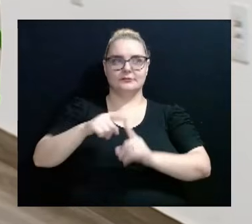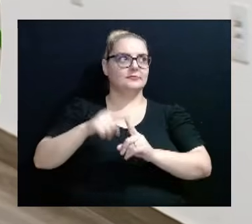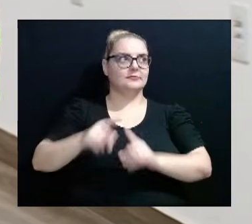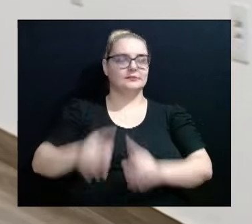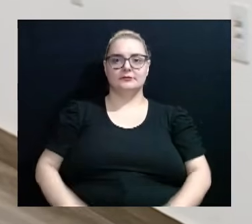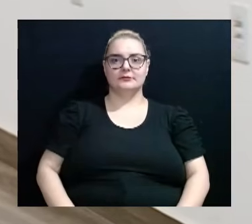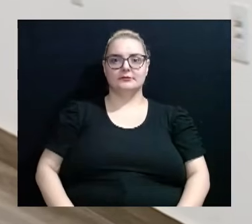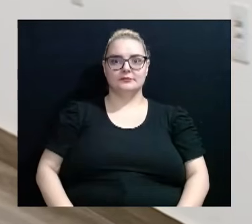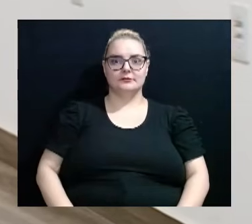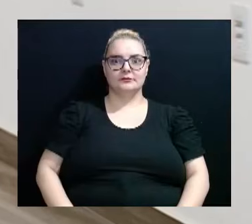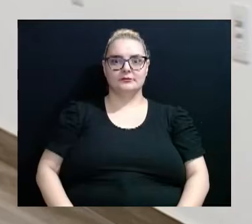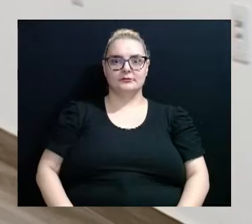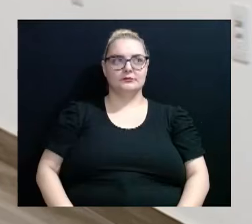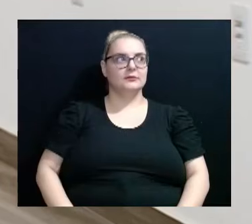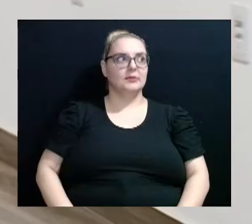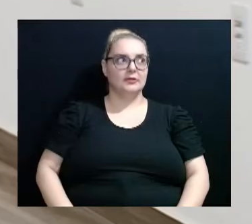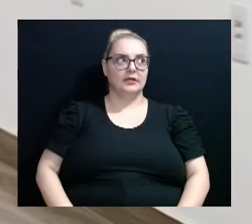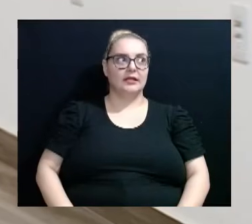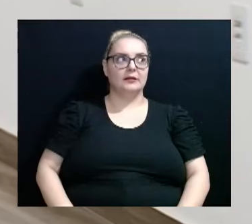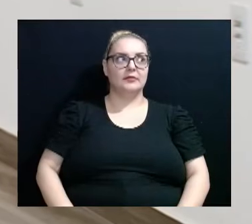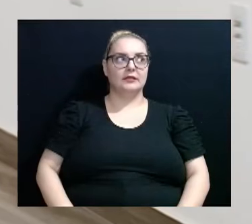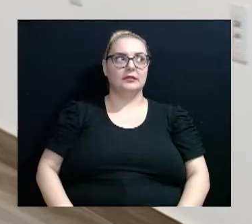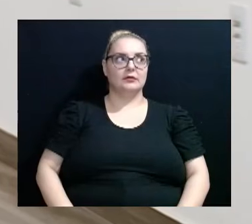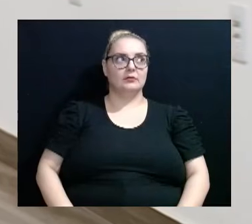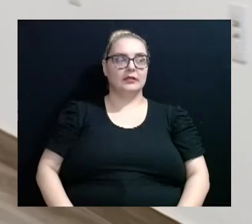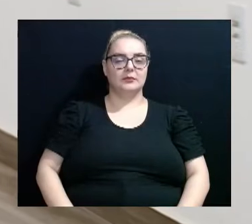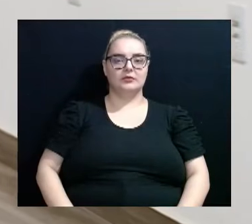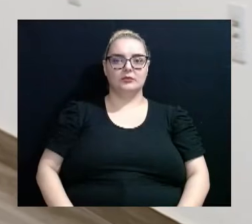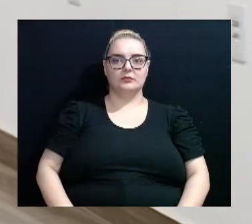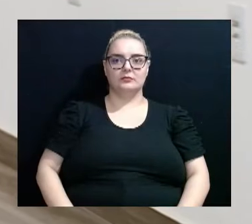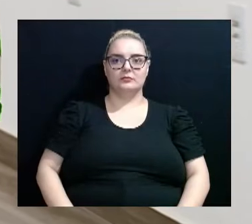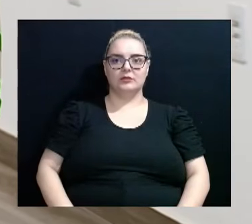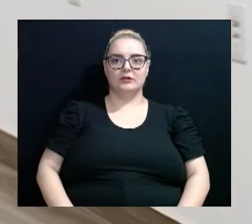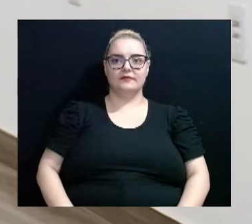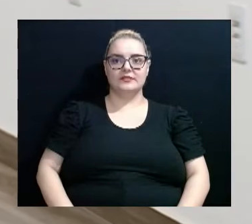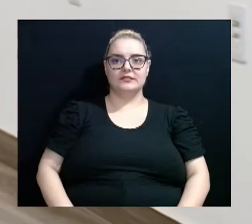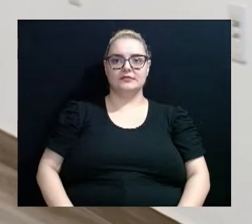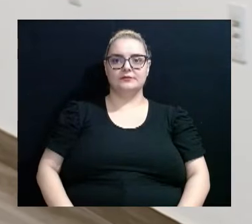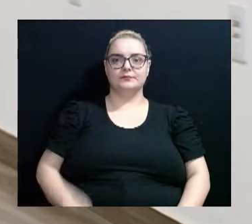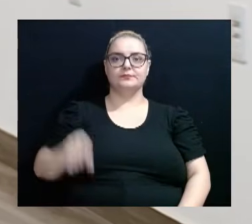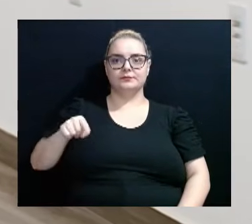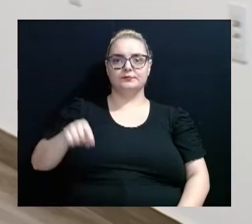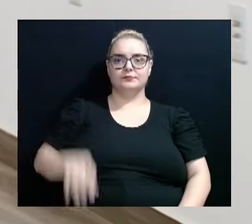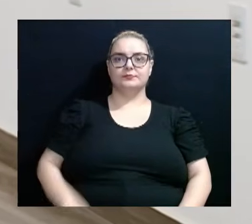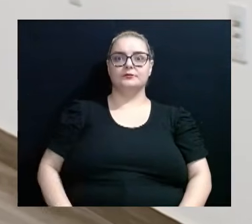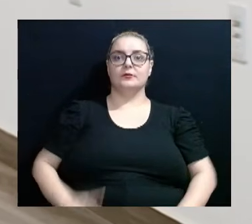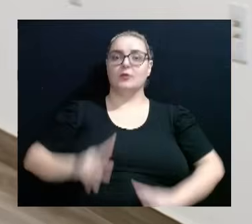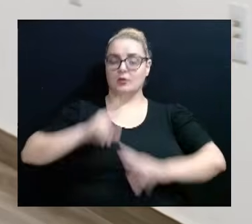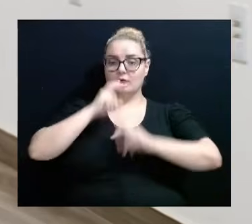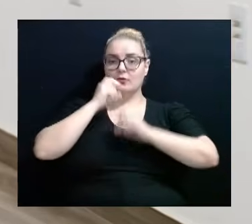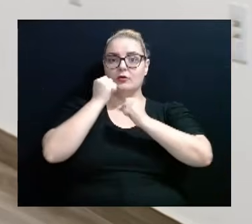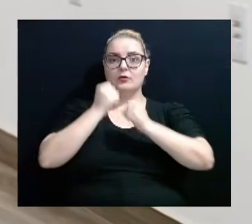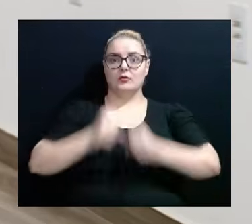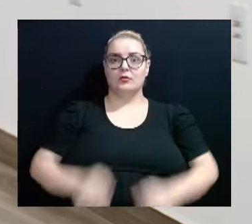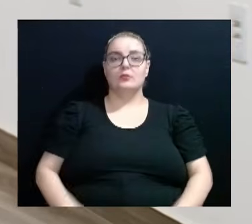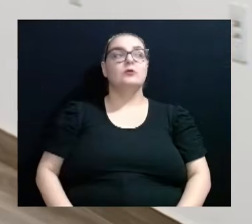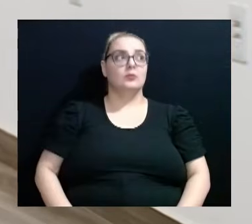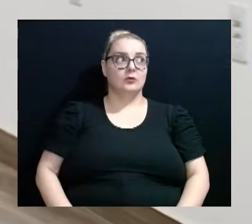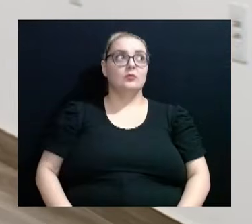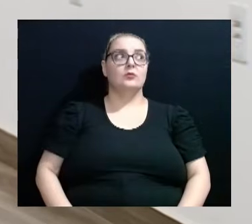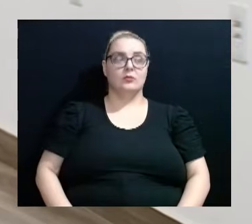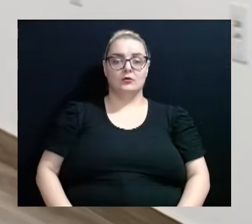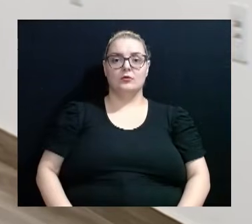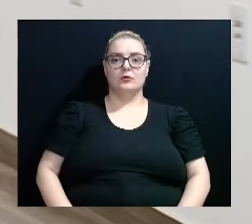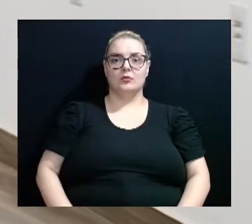O público feminino é o primeiro no mundo, dentro do Brasil, que mais compra NFL. Né? Então, as mulheres